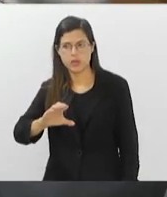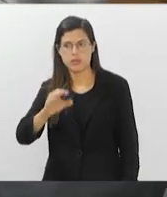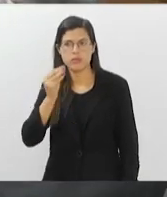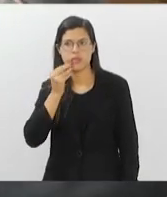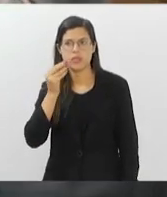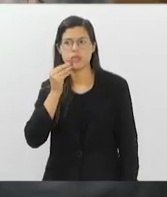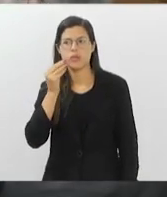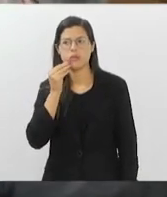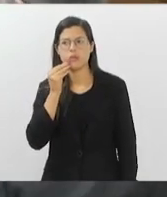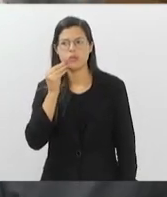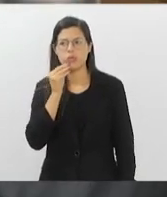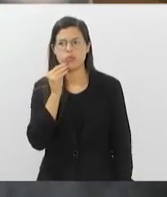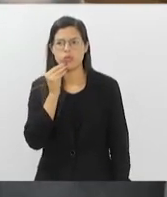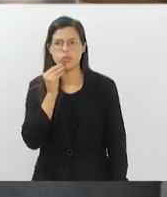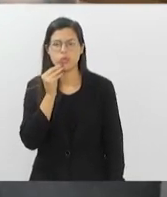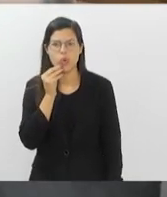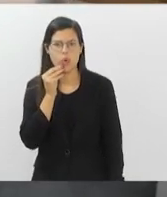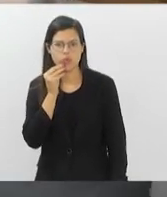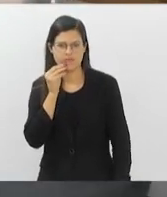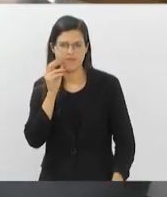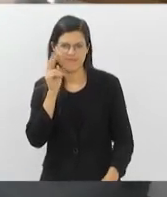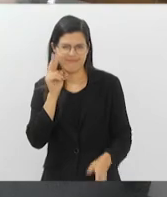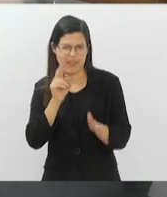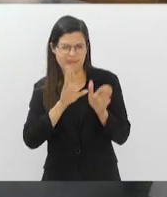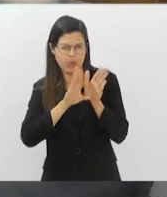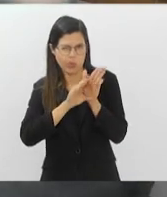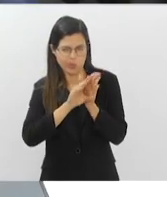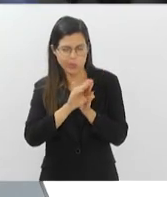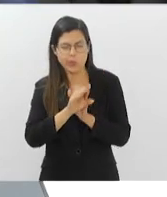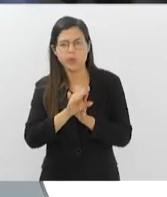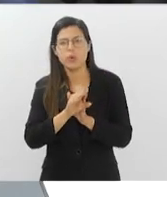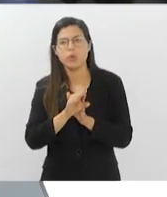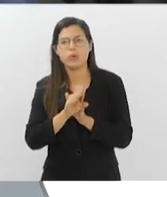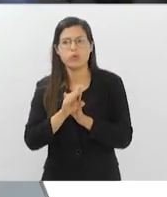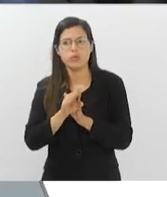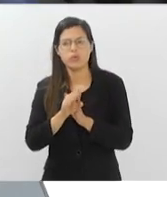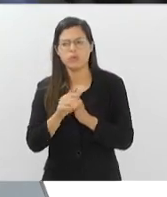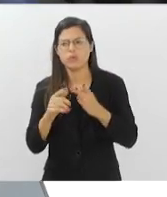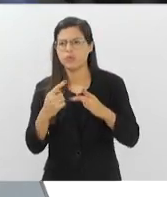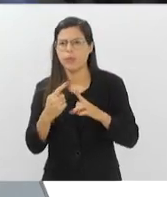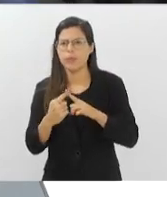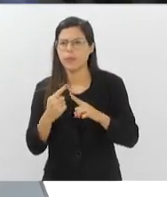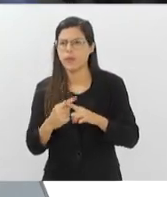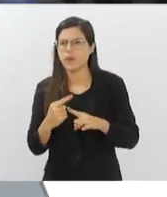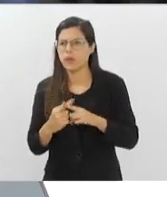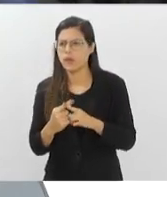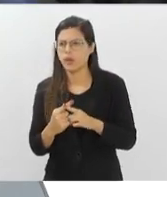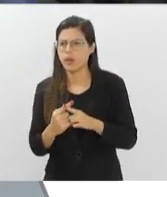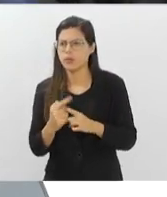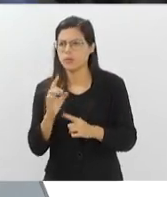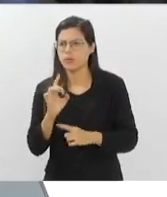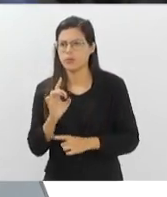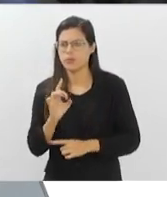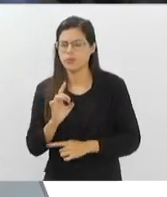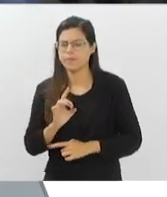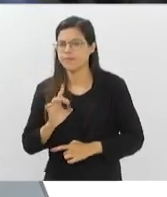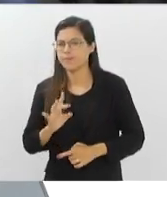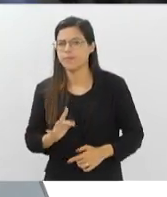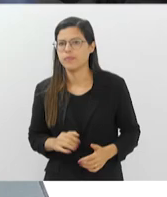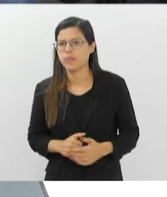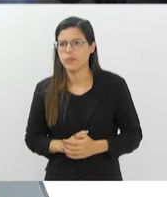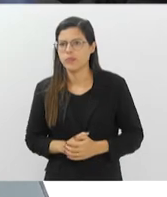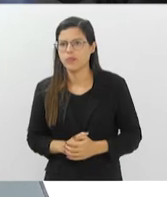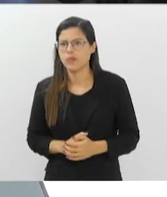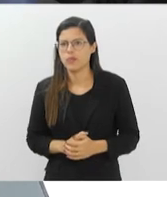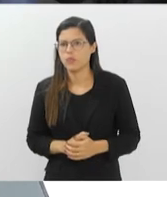naquele momento, consultar lá o Google e ver que era porque que somente não podia a